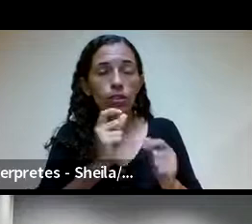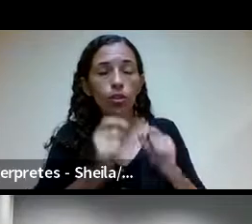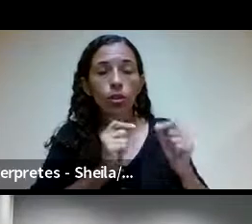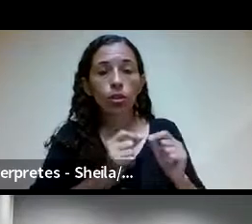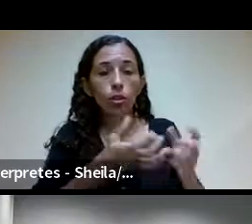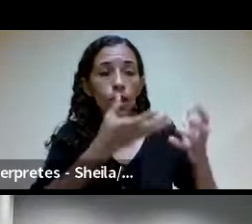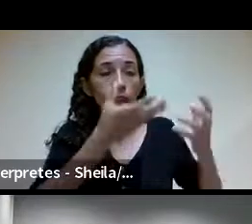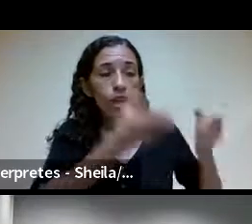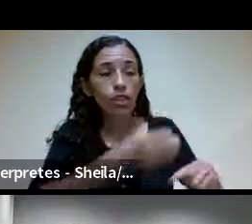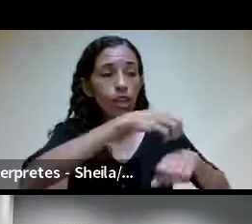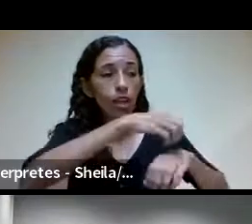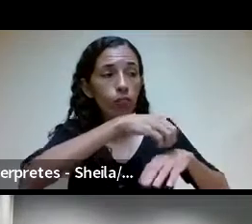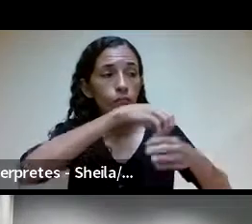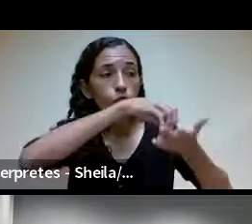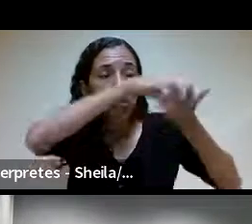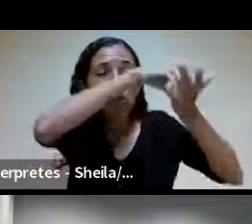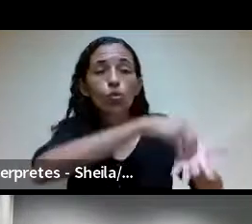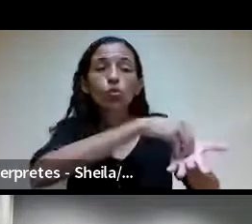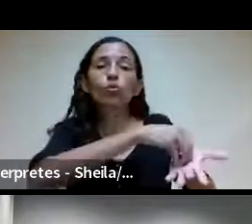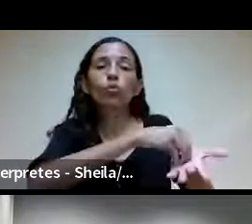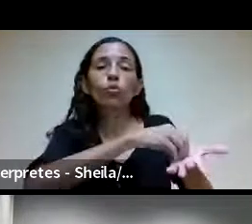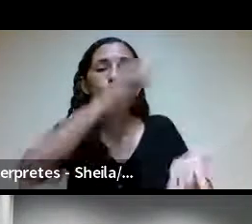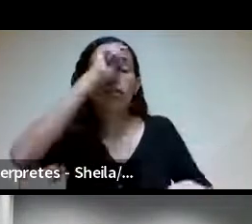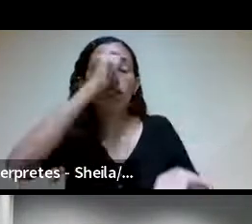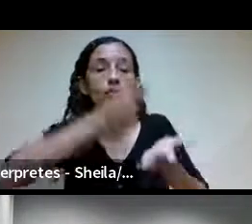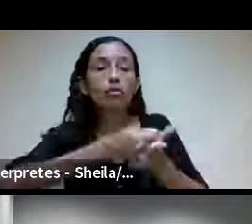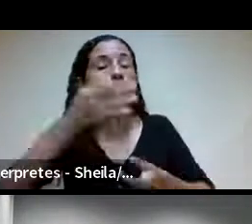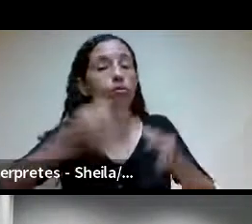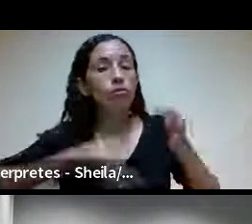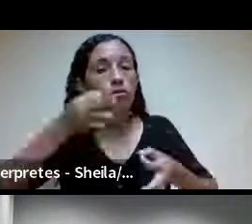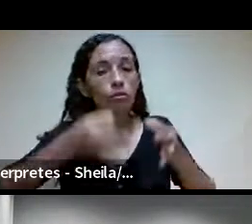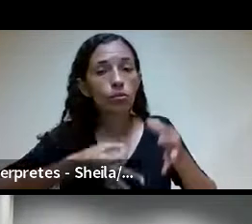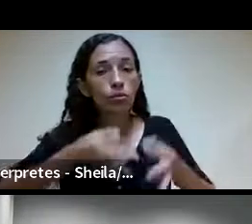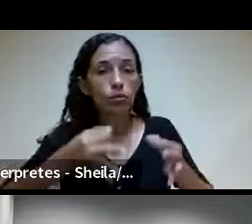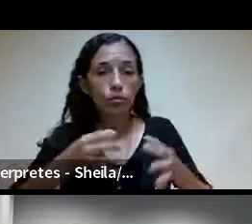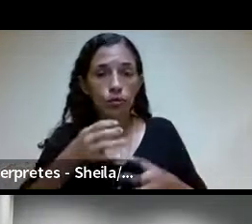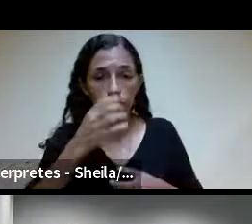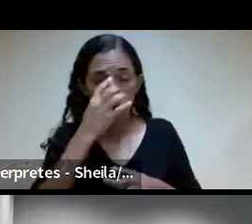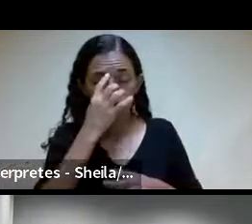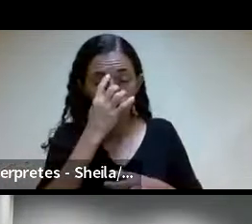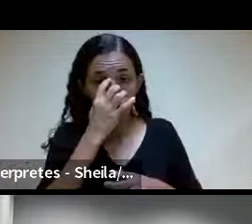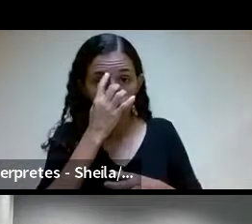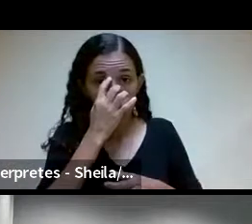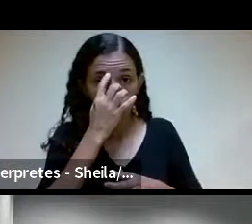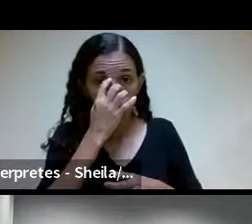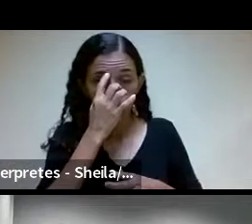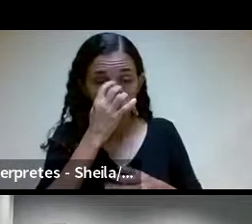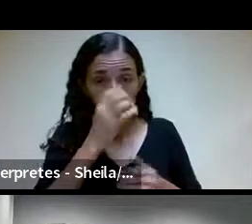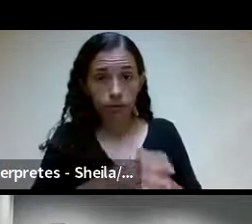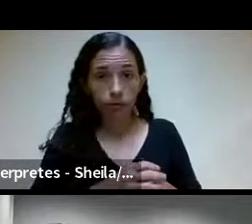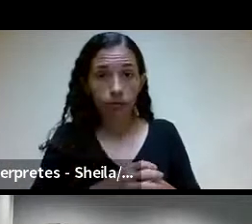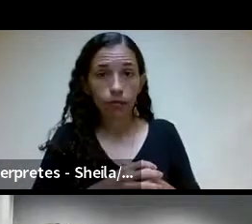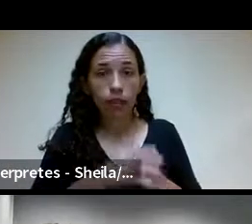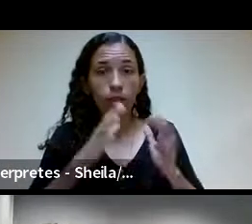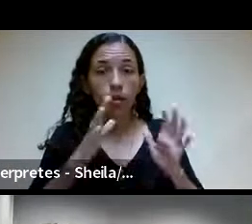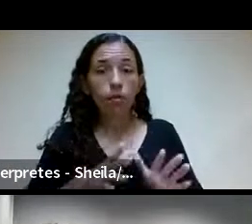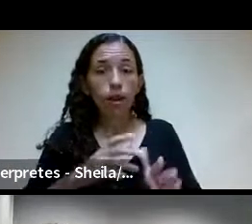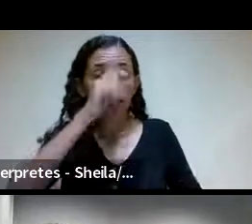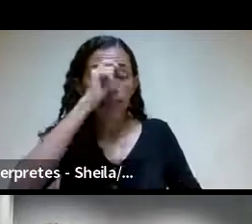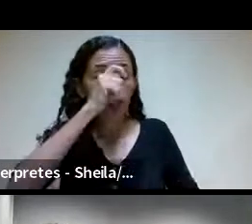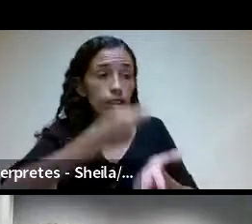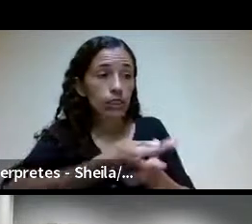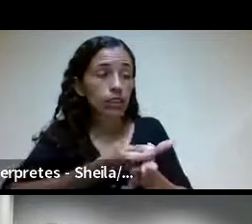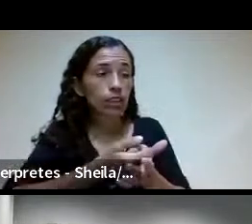da pretensão autoral neste processo em julgamento é a rejeição do pedido da postulada em representação eleitoral por